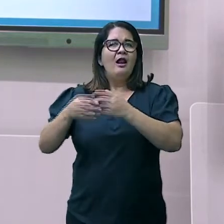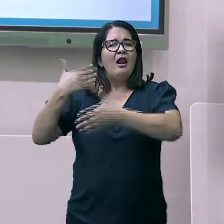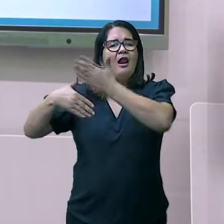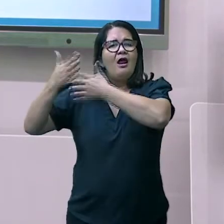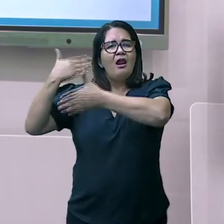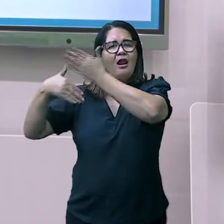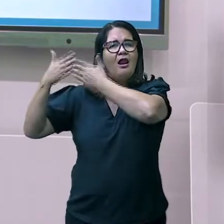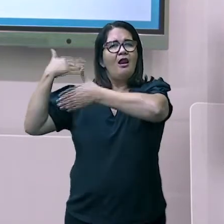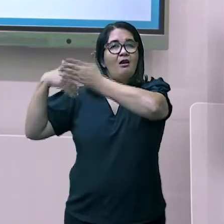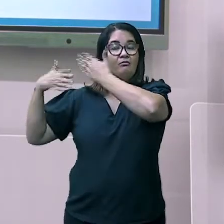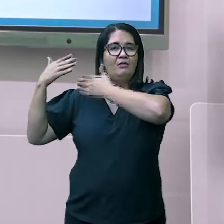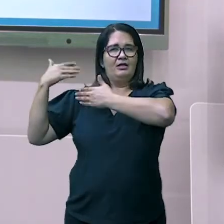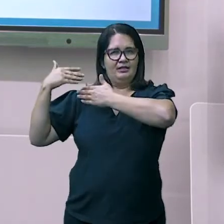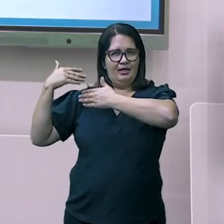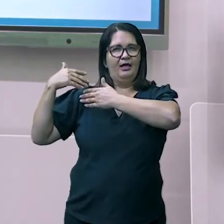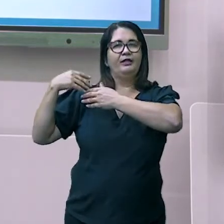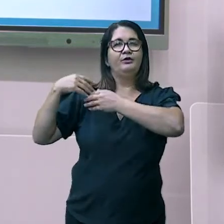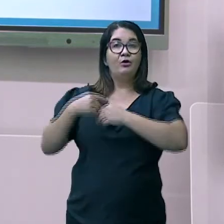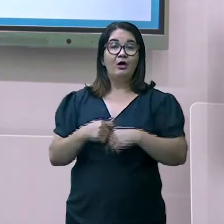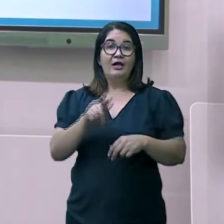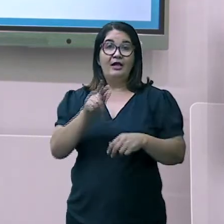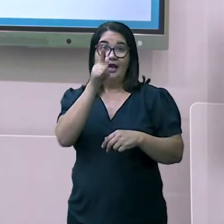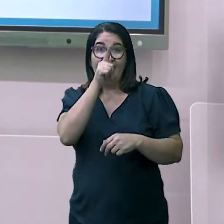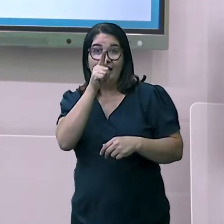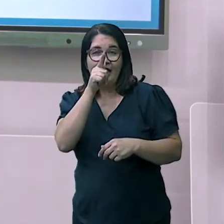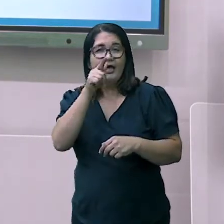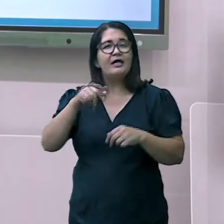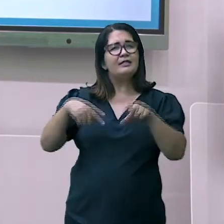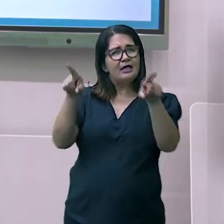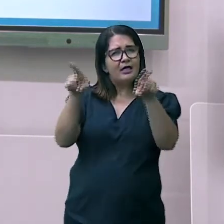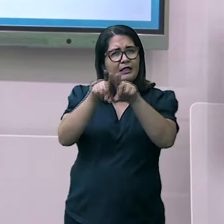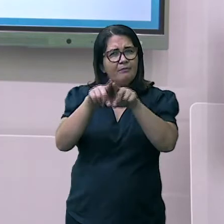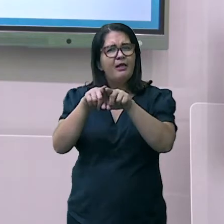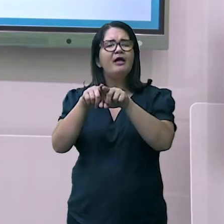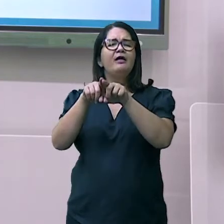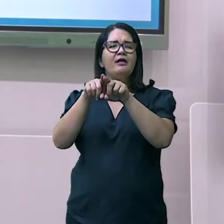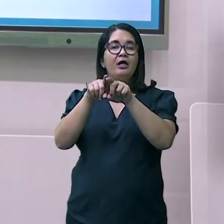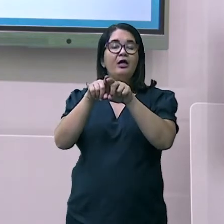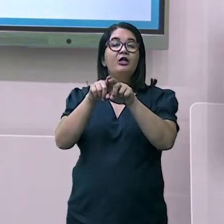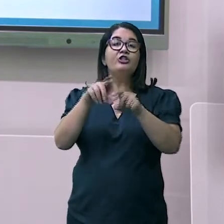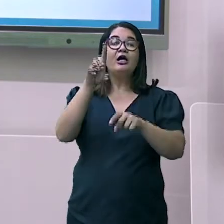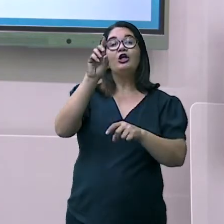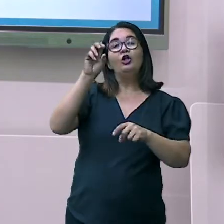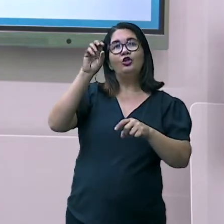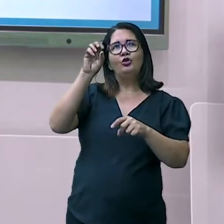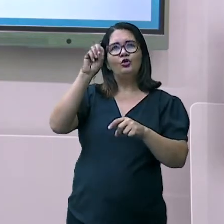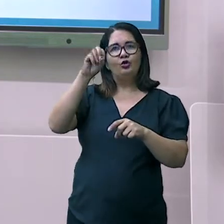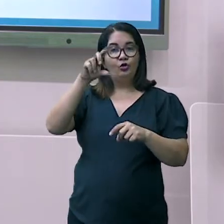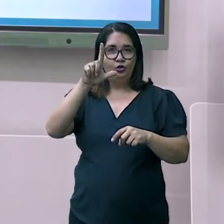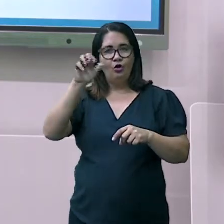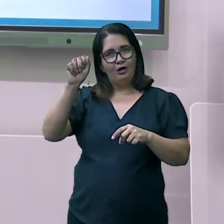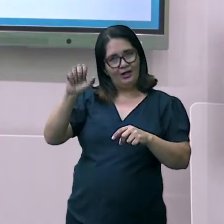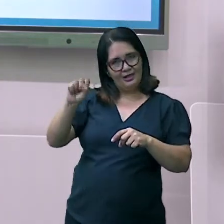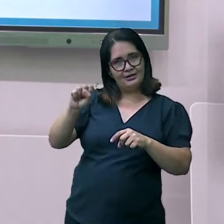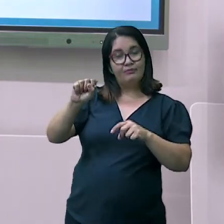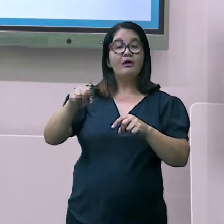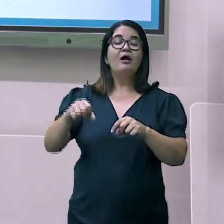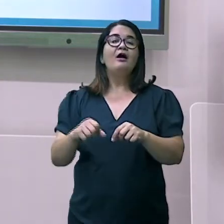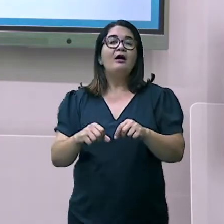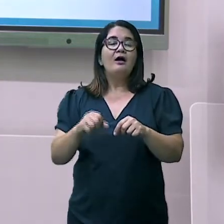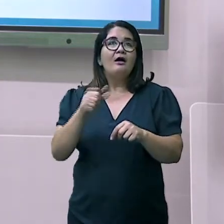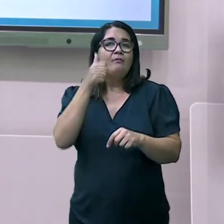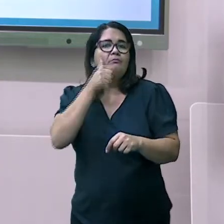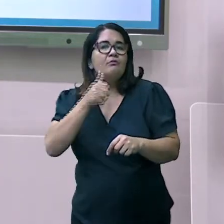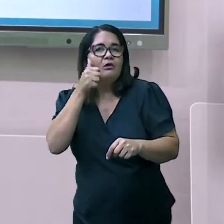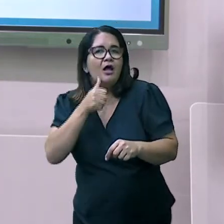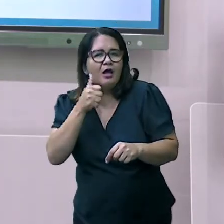ajudar a grávida na gestação, no parto e também após o nascimento do bebê. Então, por mais